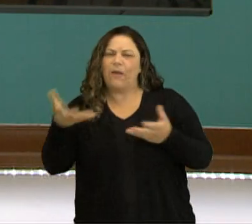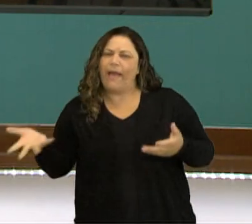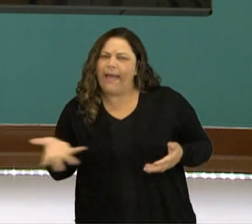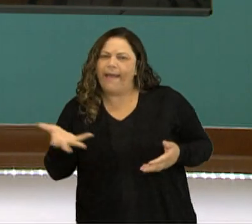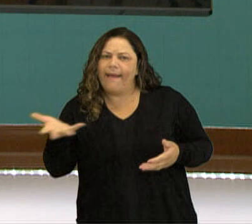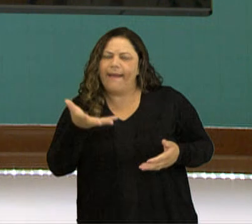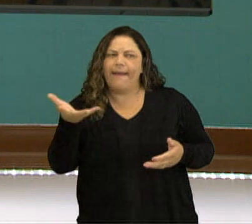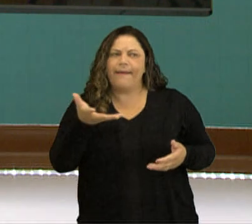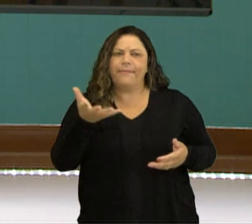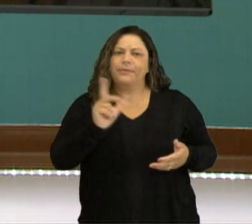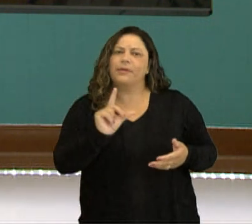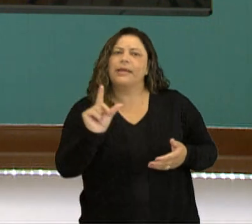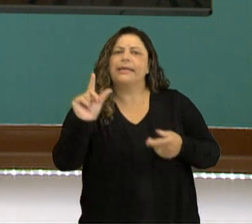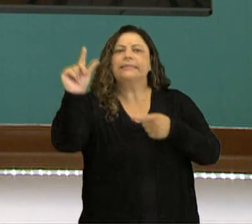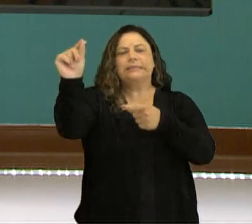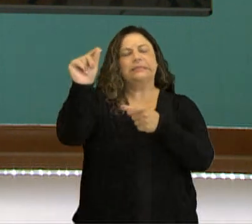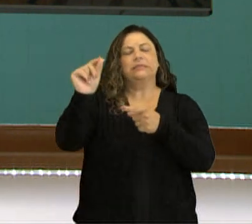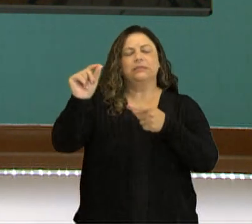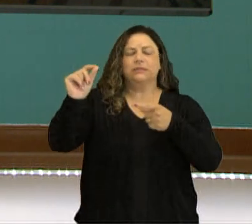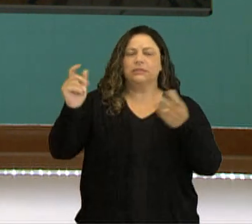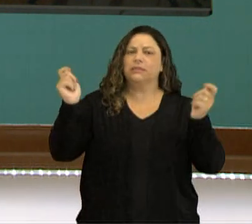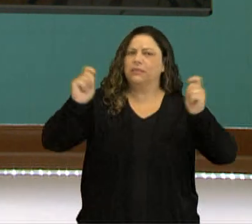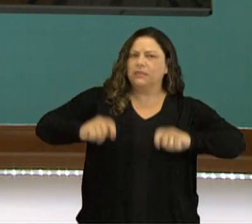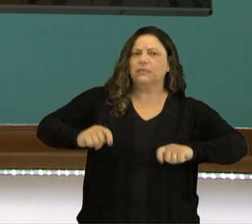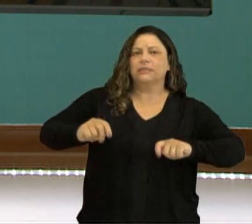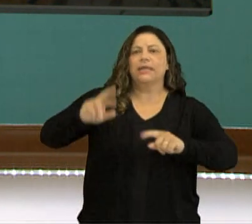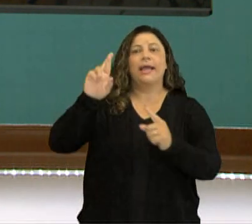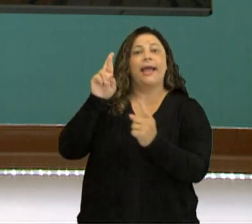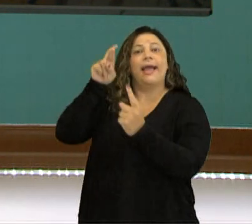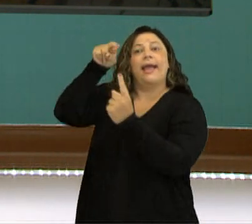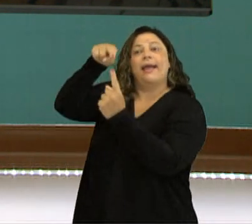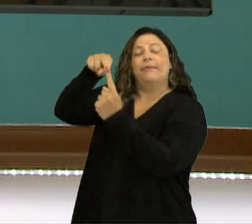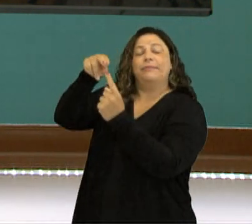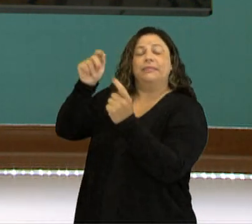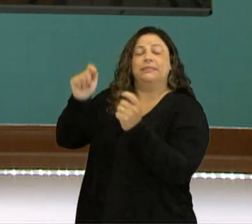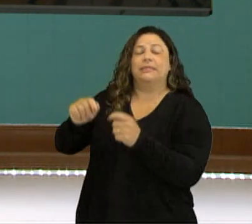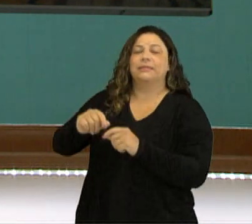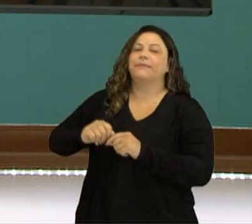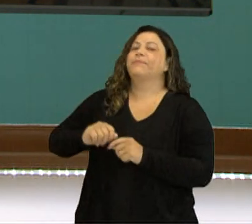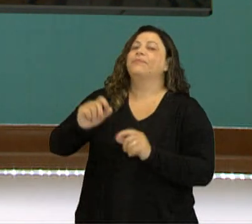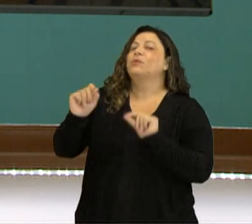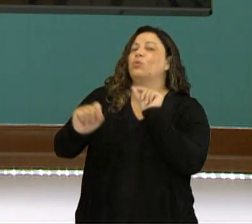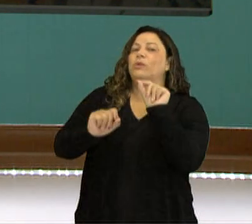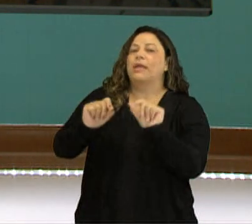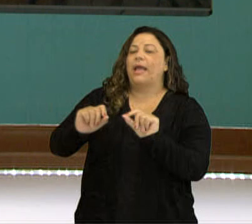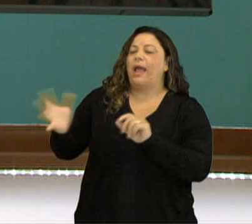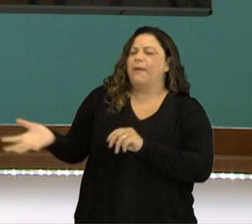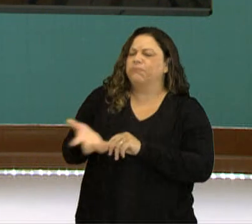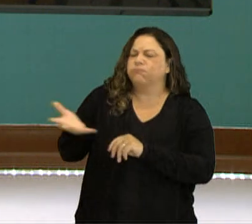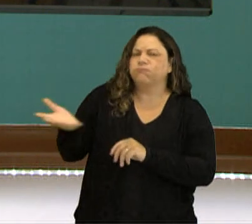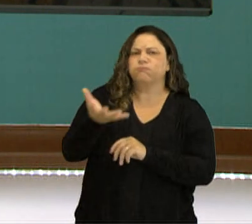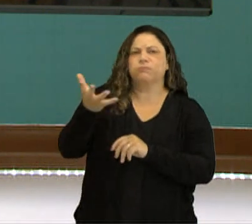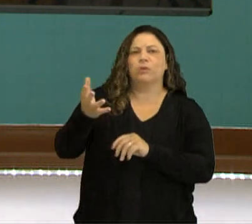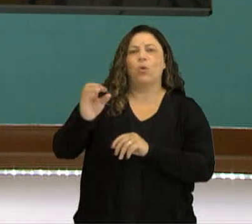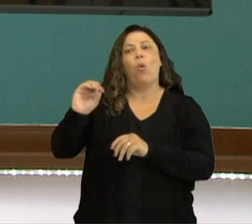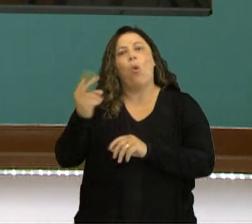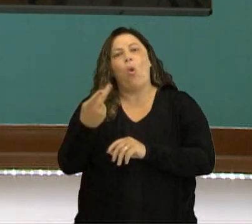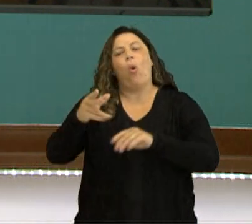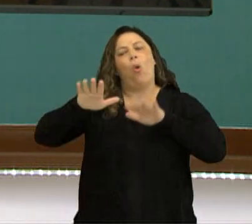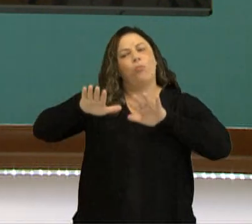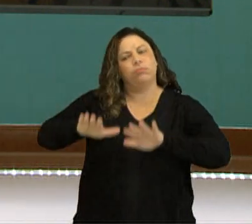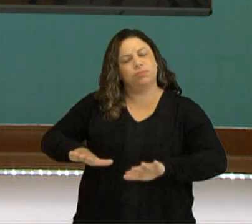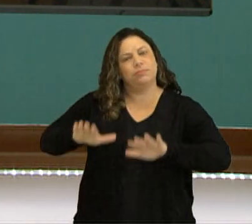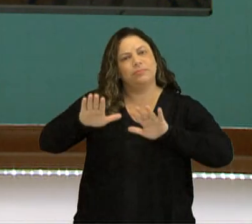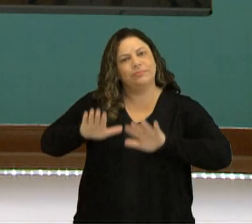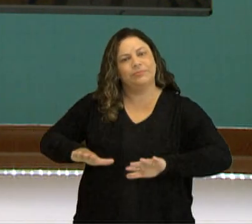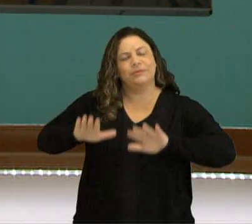que essa aceleração ela representa aumento ou redução de velocidade. Tranquilo?